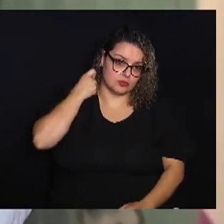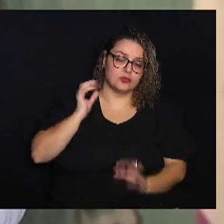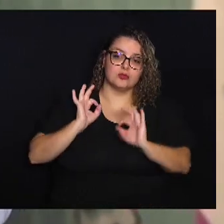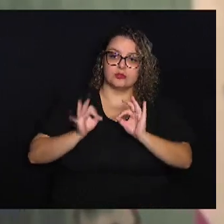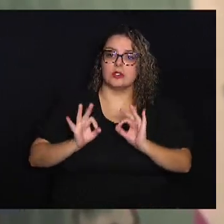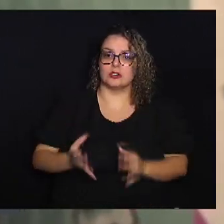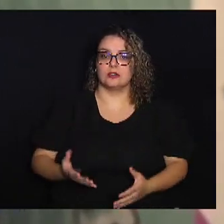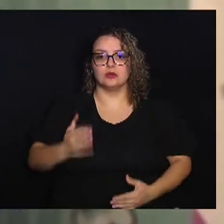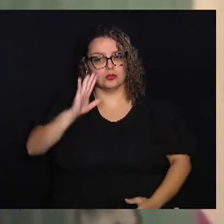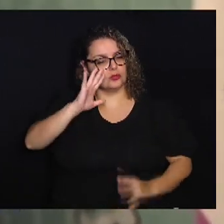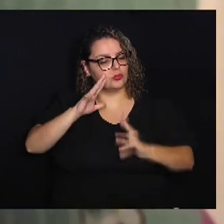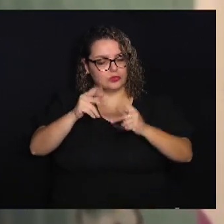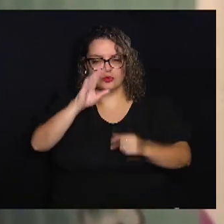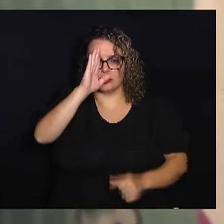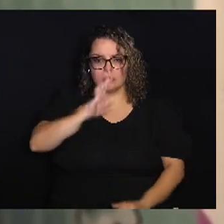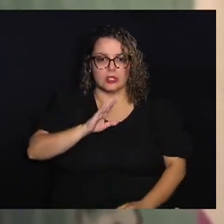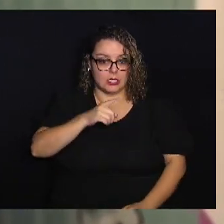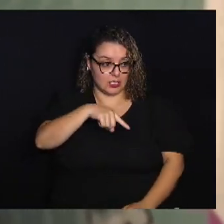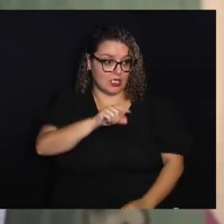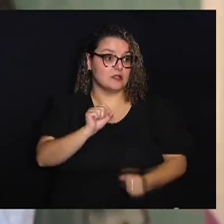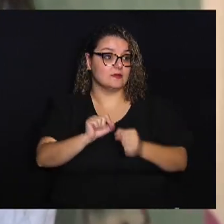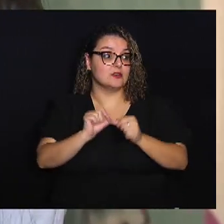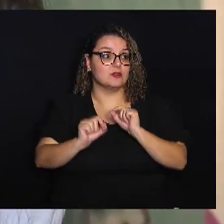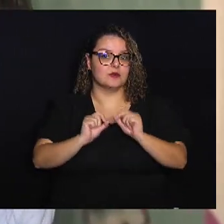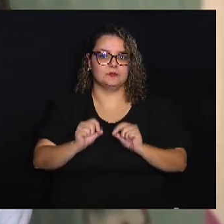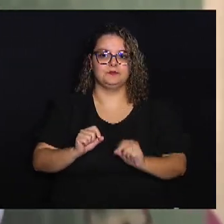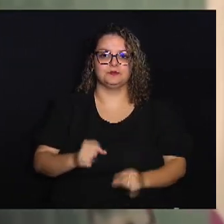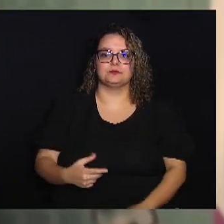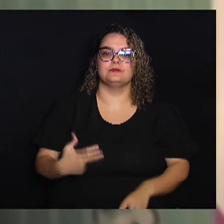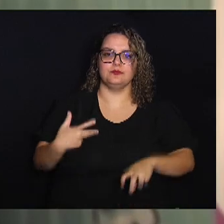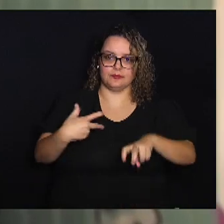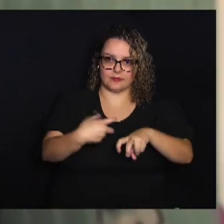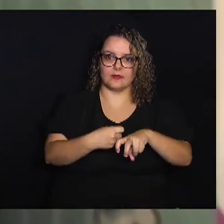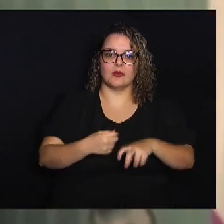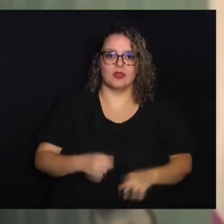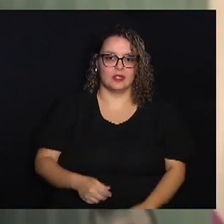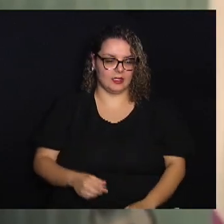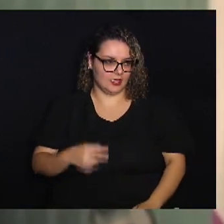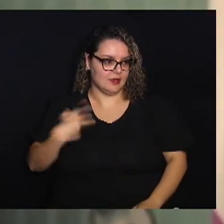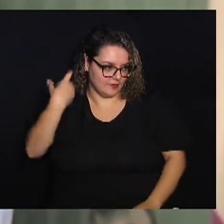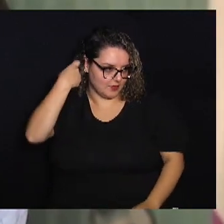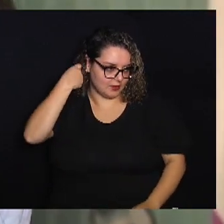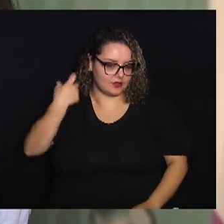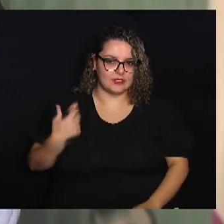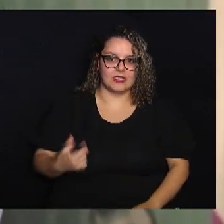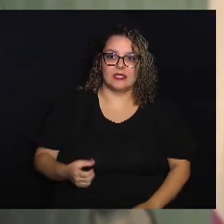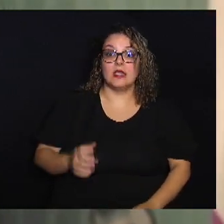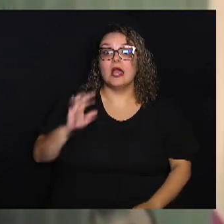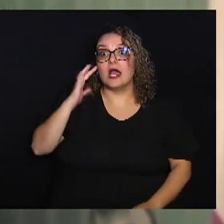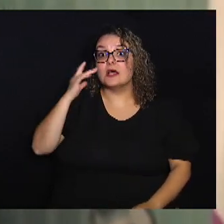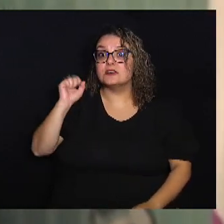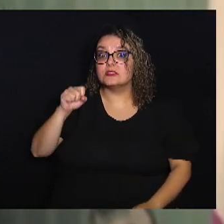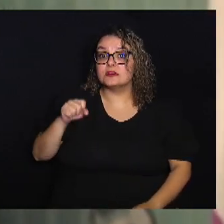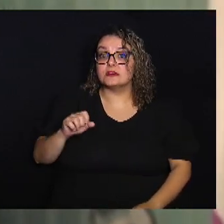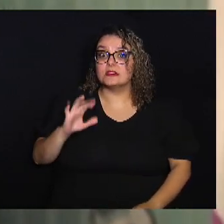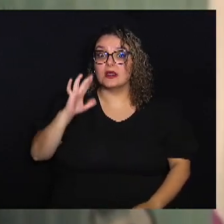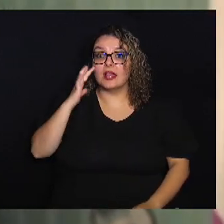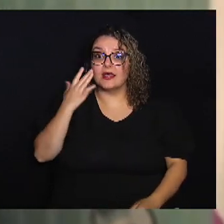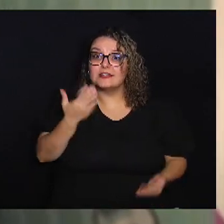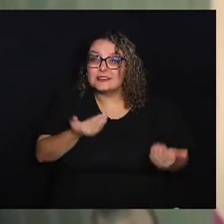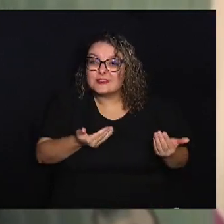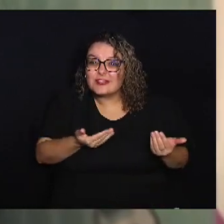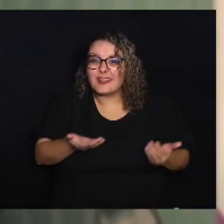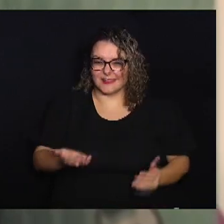certinho, tudo gratuito. E eles vão fazer o que aqui hoje? Hoje eles vão tomar vacina. E vai microchipar? Acho que sim, acho que eles estão muito novinhos